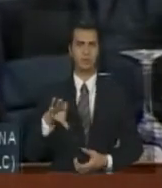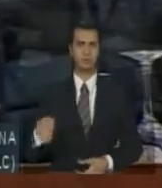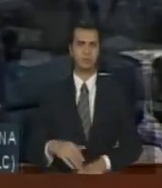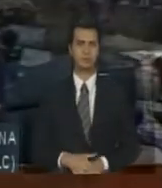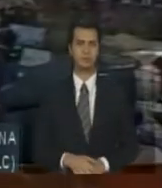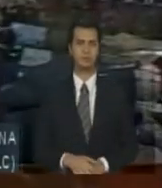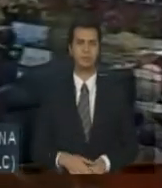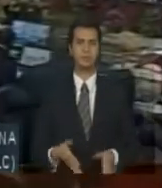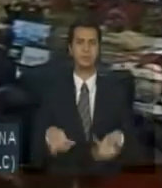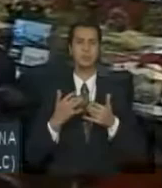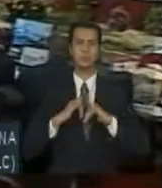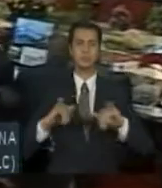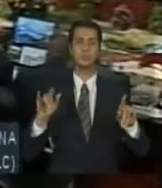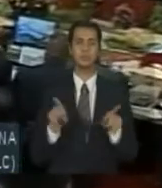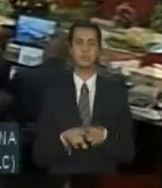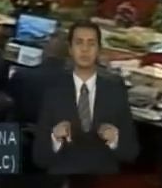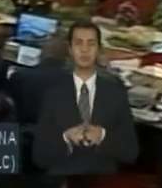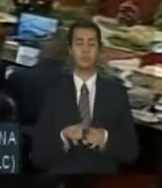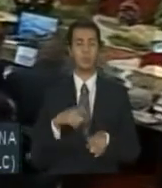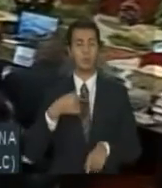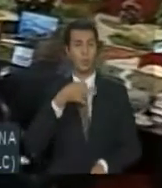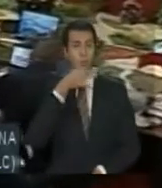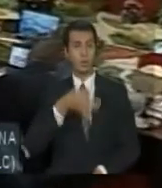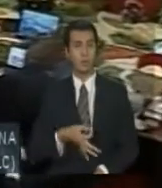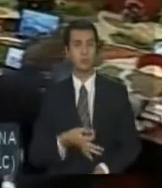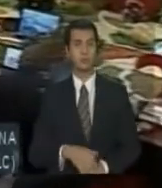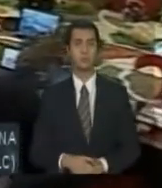que eu acho que nós,